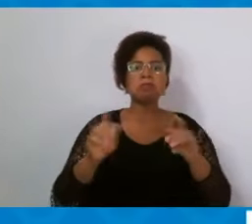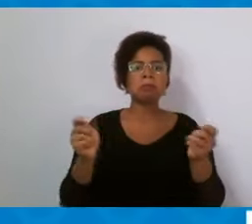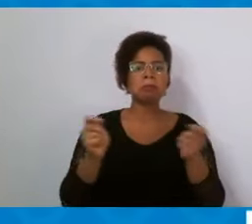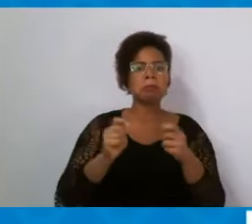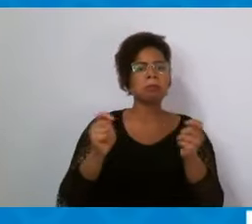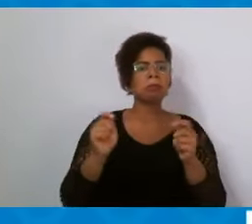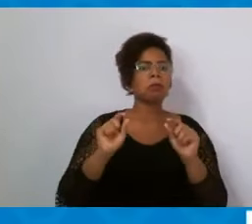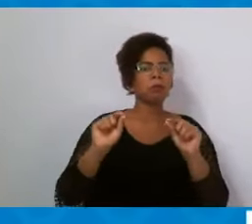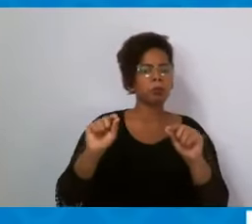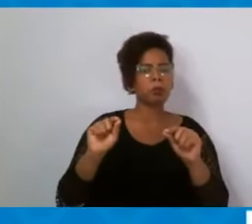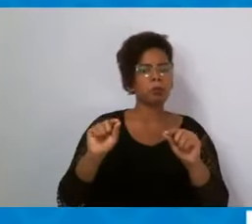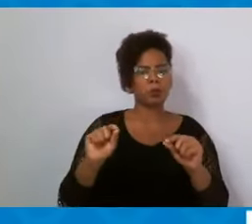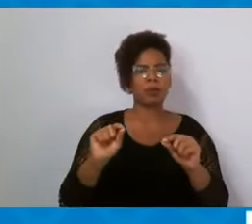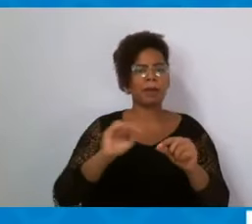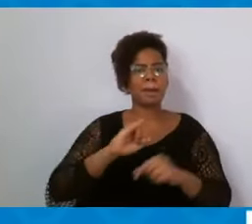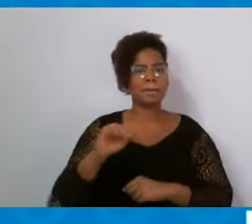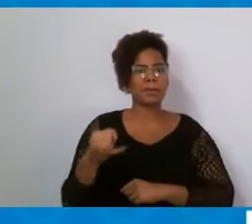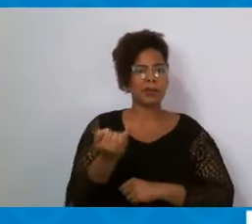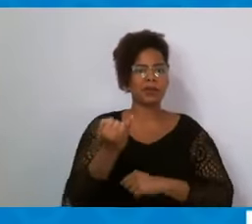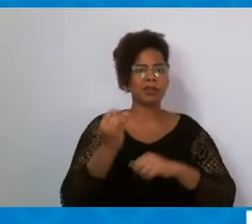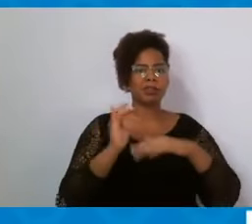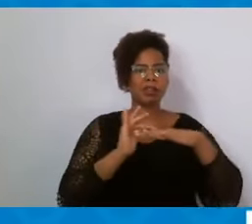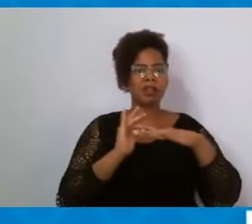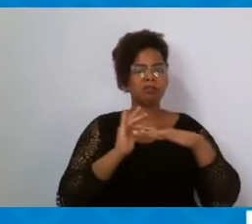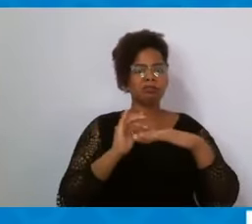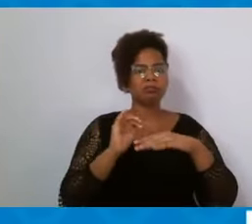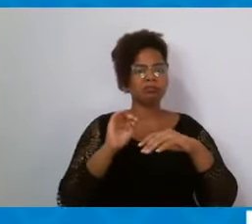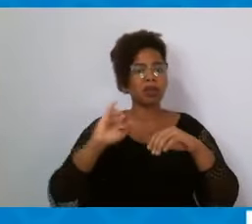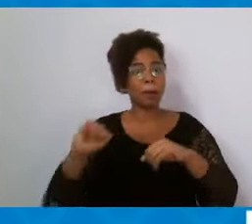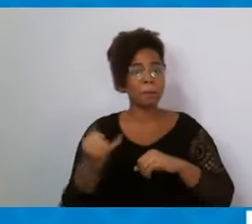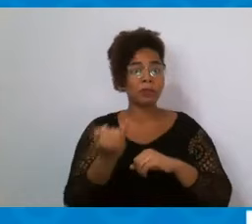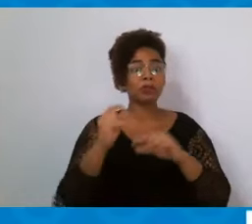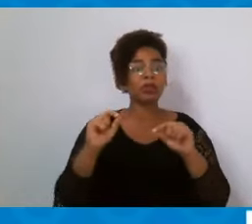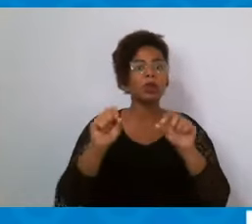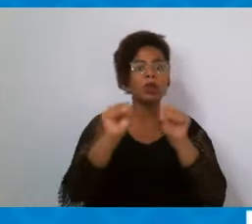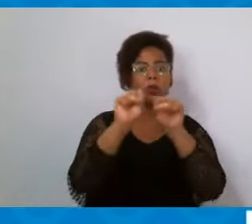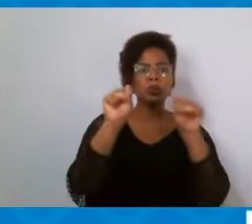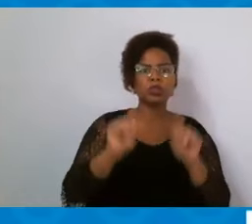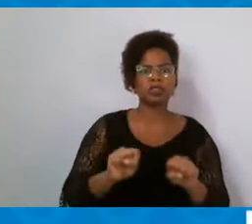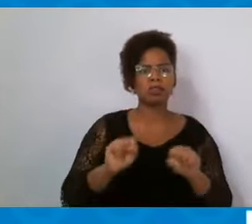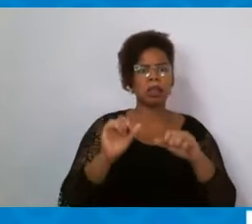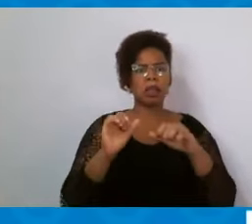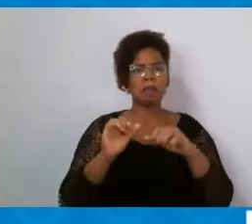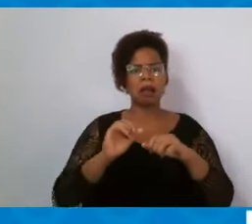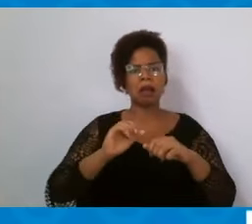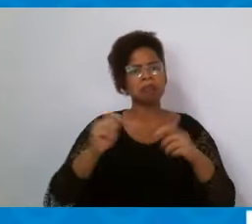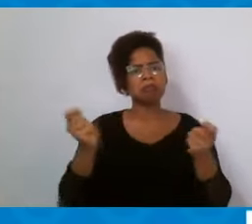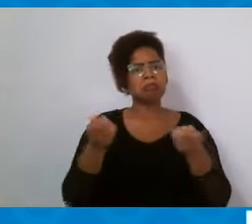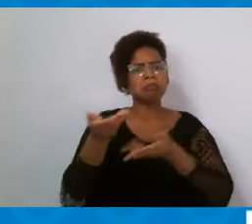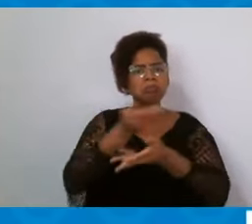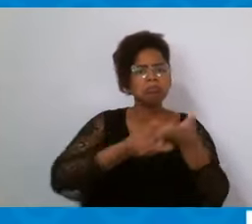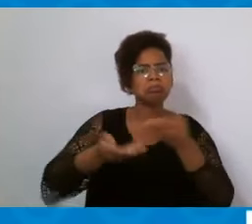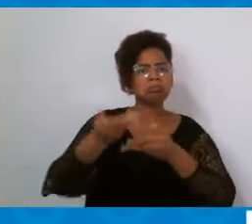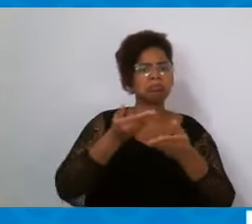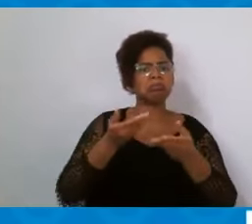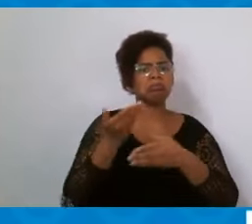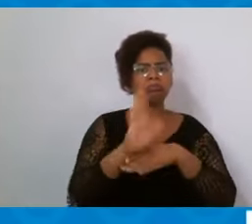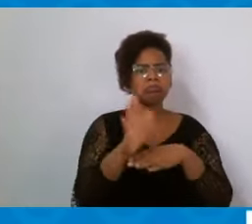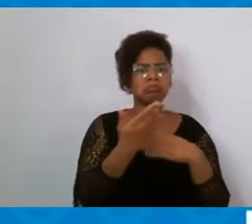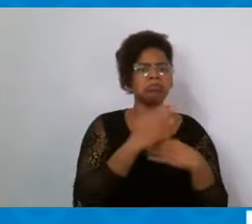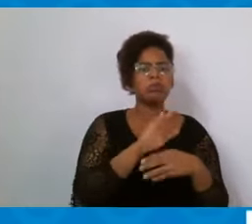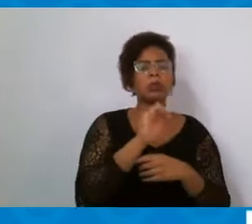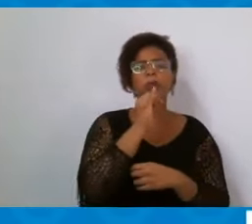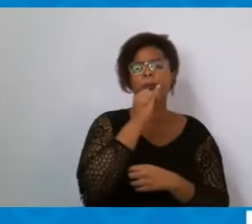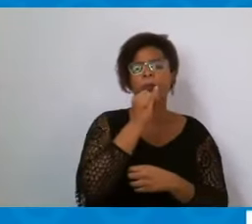melhor essas redes de colaboração para fazer colaboração. Então, usar o próprio Meet, ou